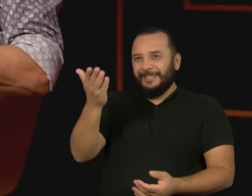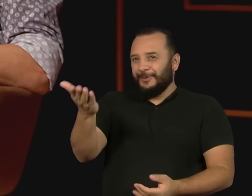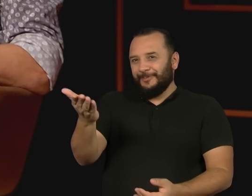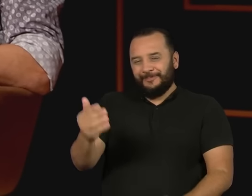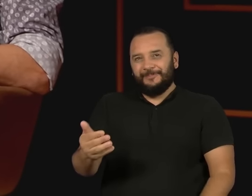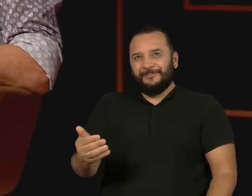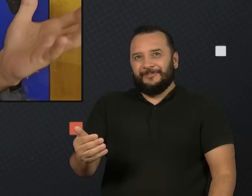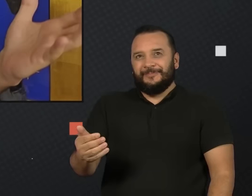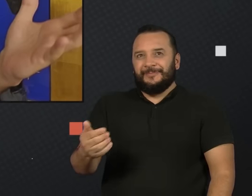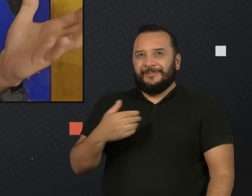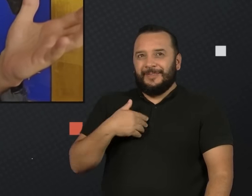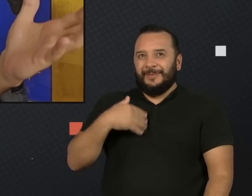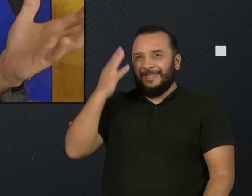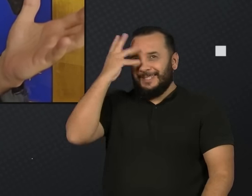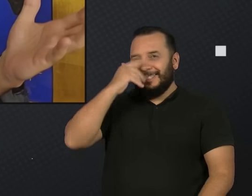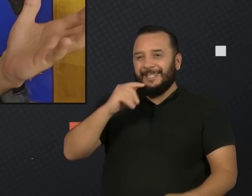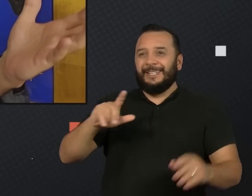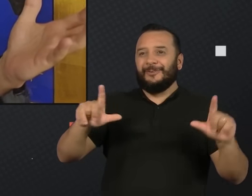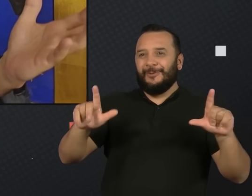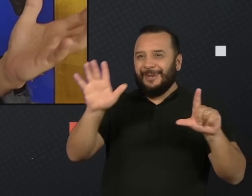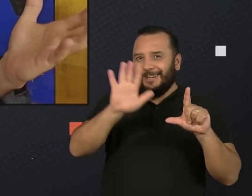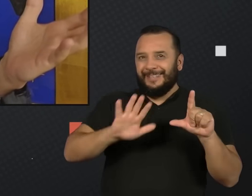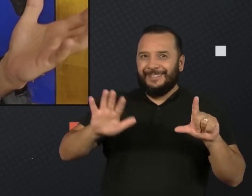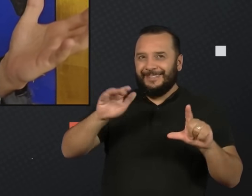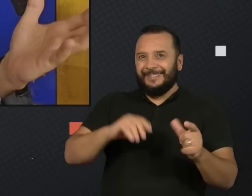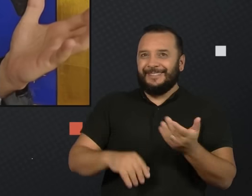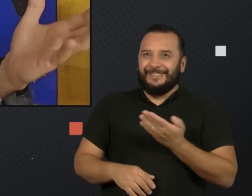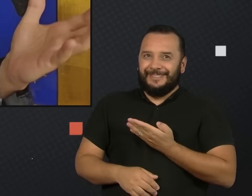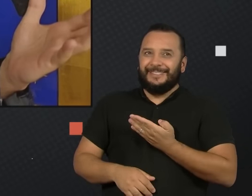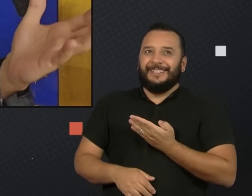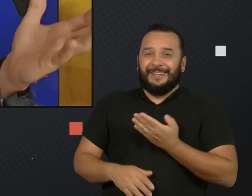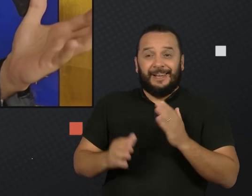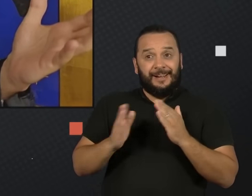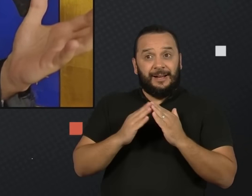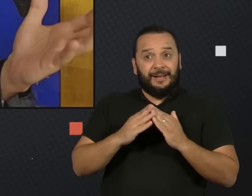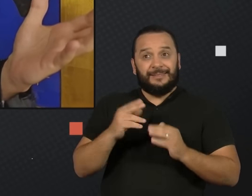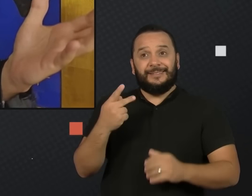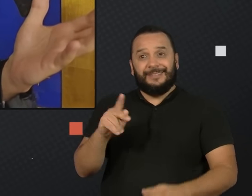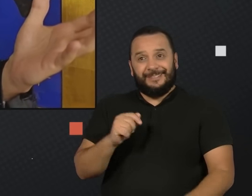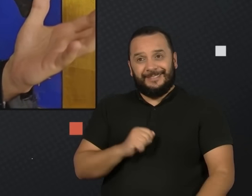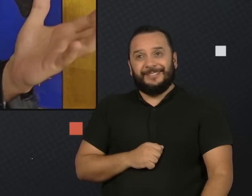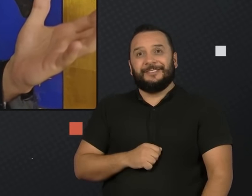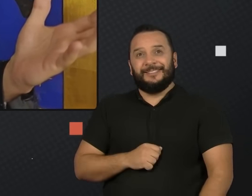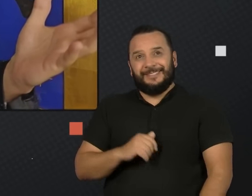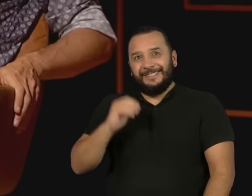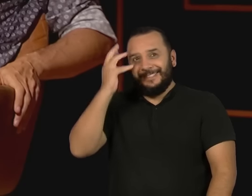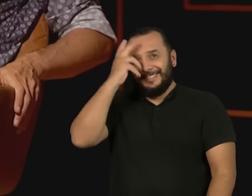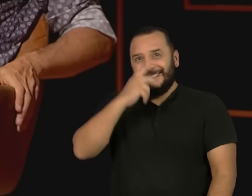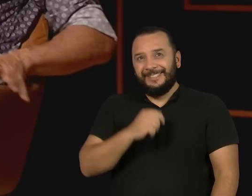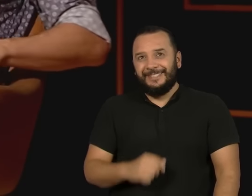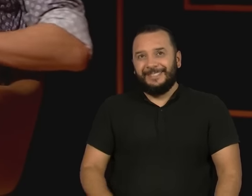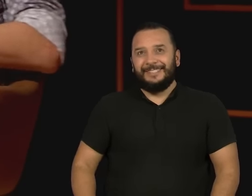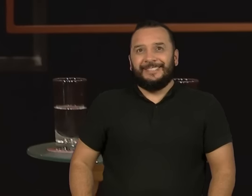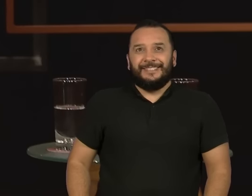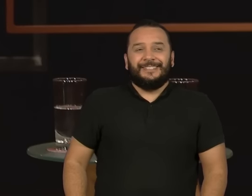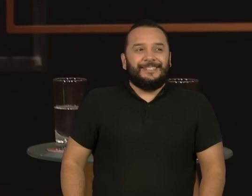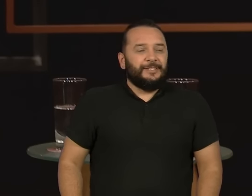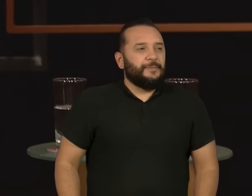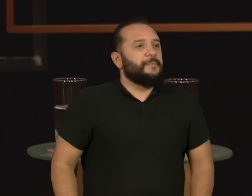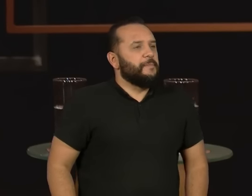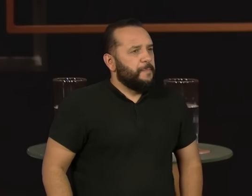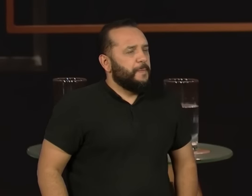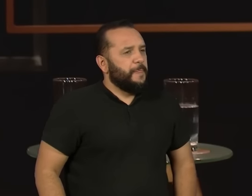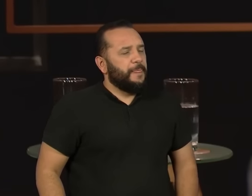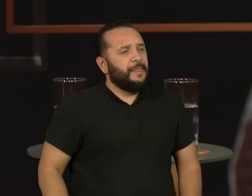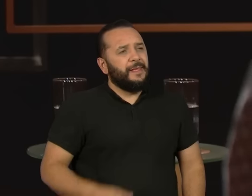E Farjala, achei lindo o quadro atrás dele, né? Não conhecia. Gente, é a casa dele. Lindo, tudo. cheio de quadros e tal. Aliás, muito deixa eu lindo. te perguntar, o